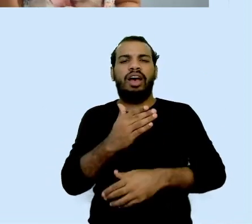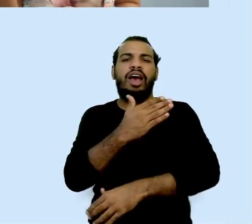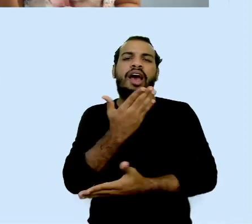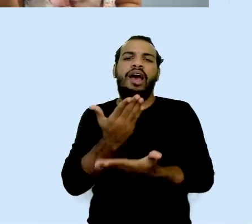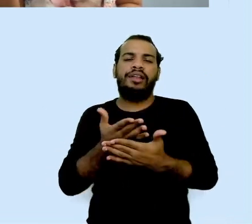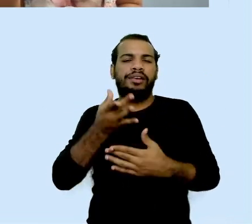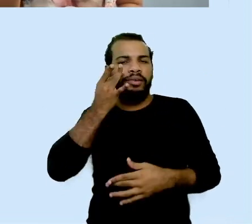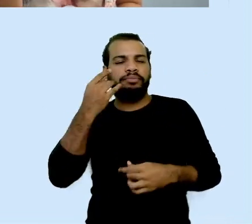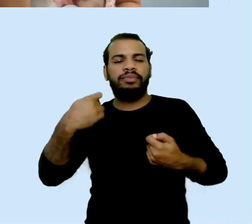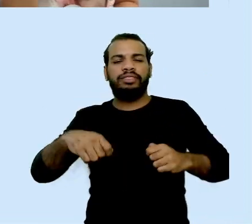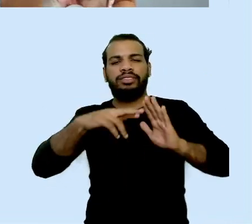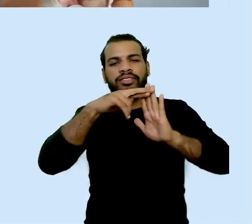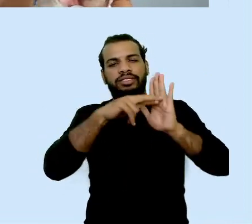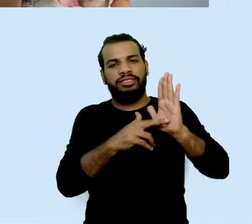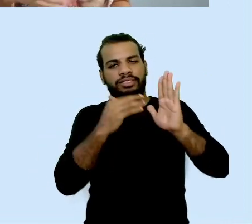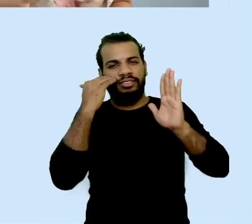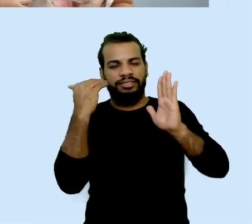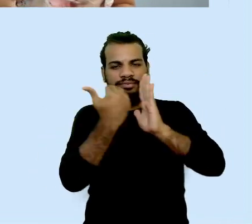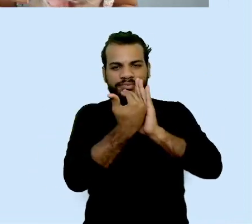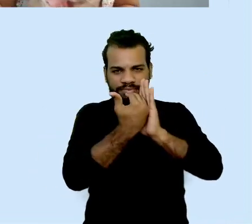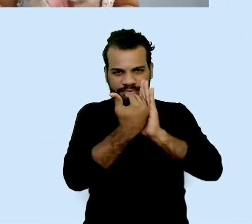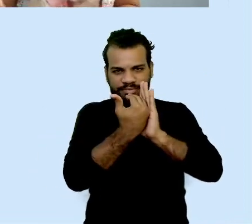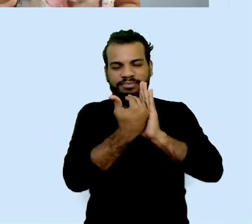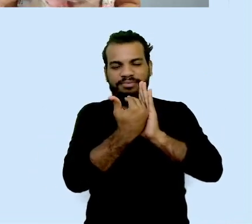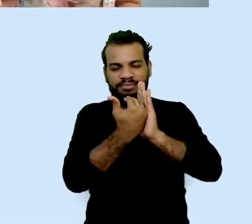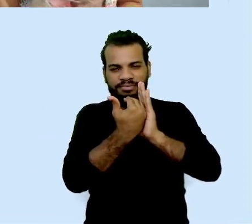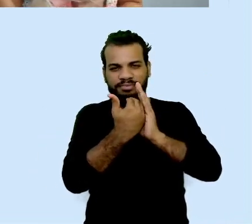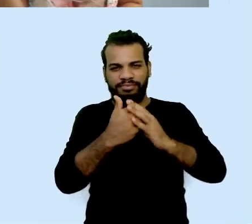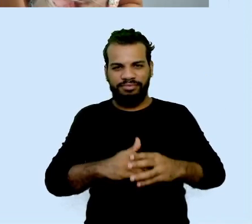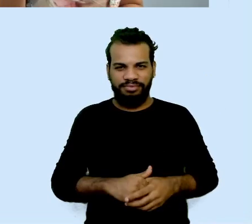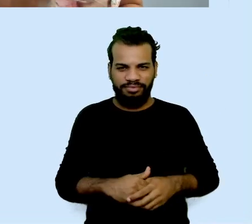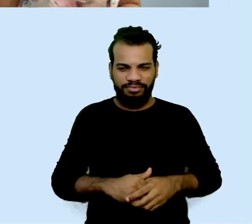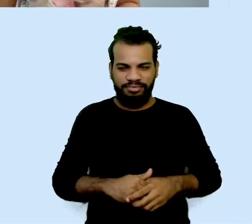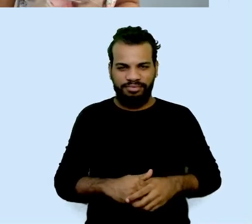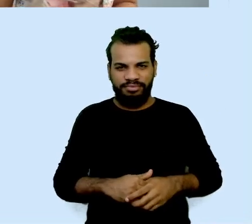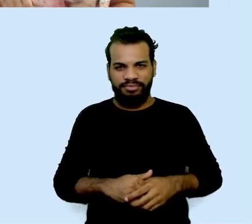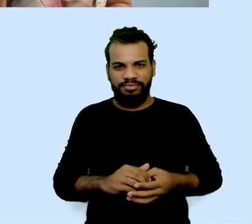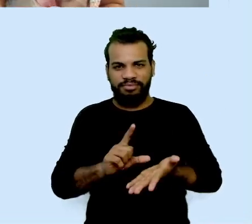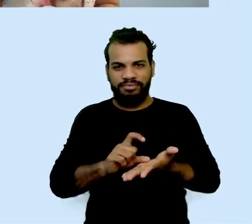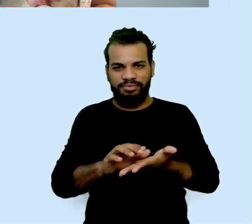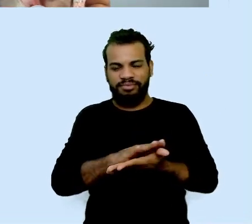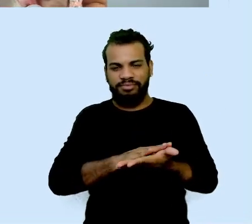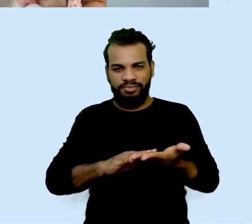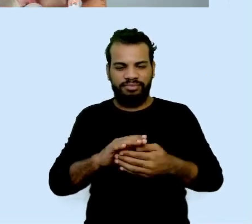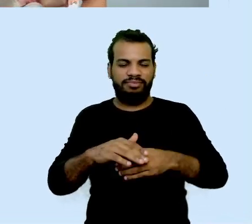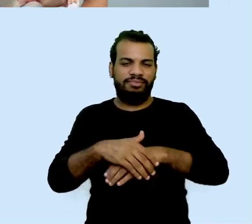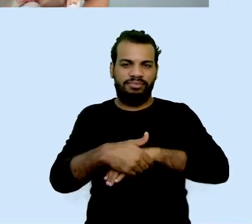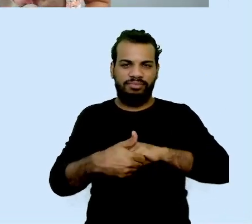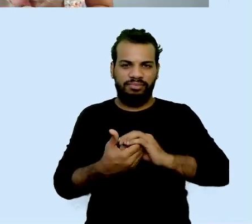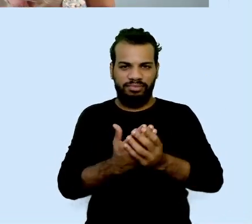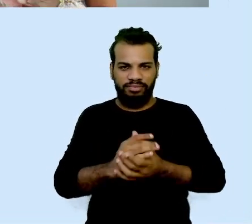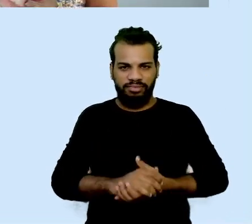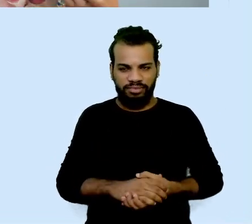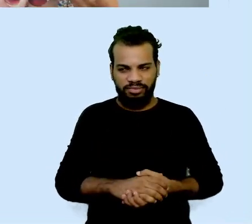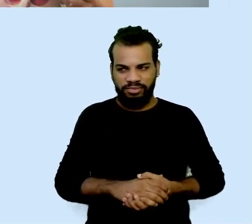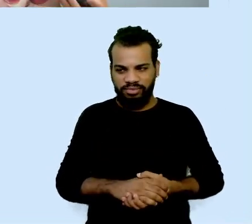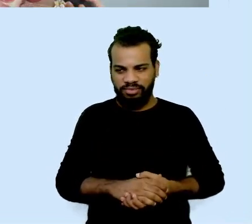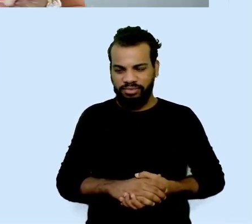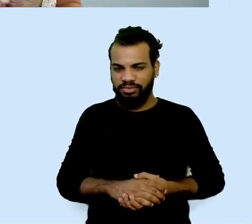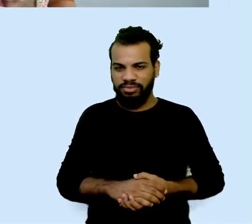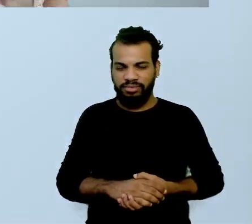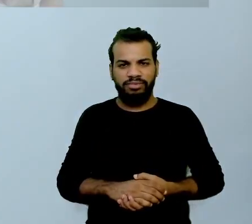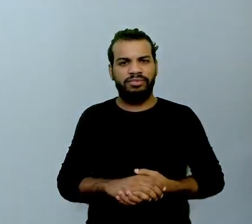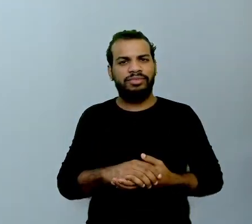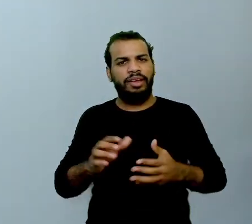vamos respeitar os protocolos de segurança que as escolas têm, o álcool gel, toda essa questão da